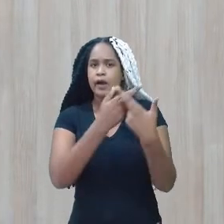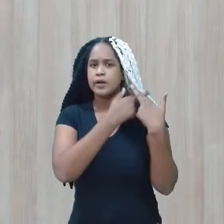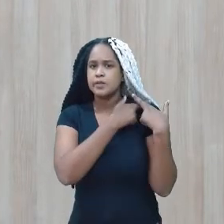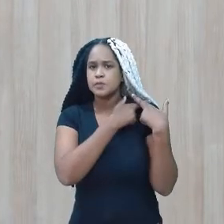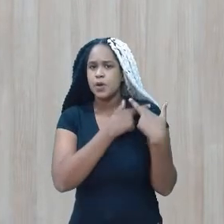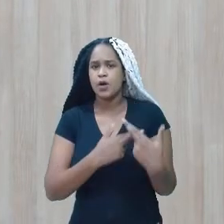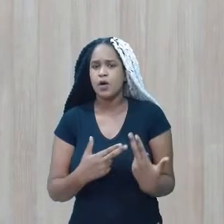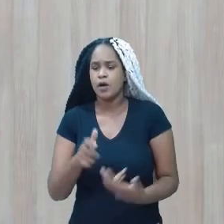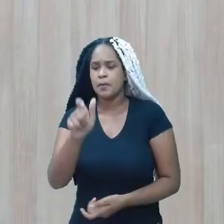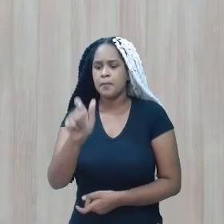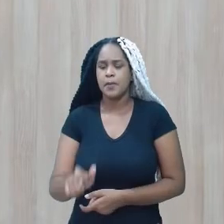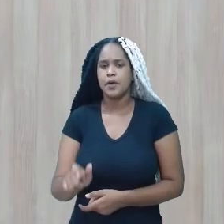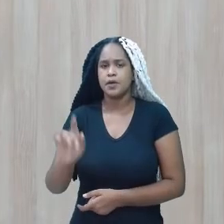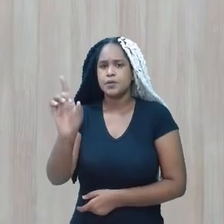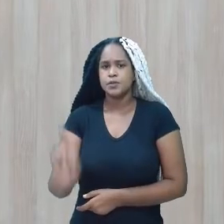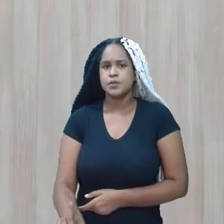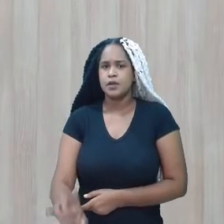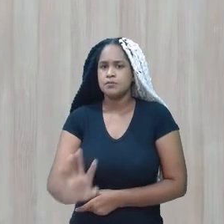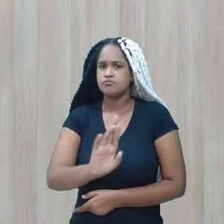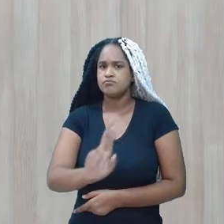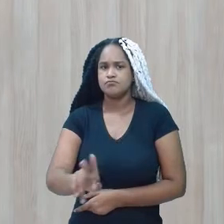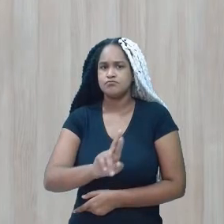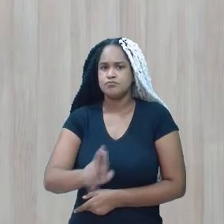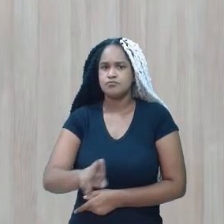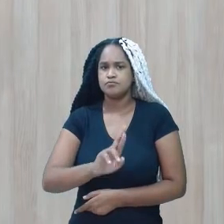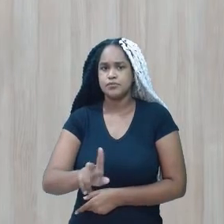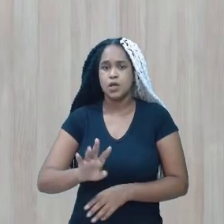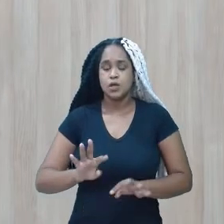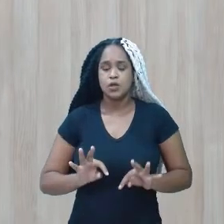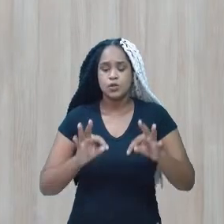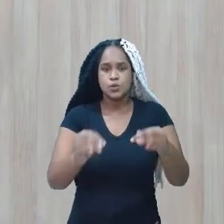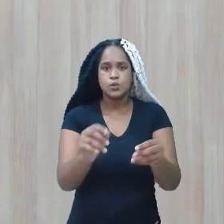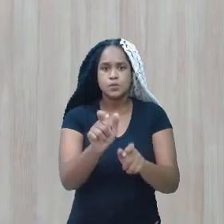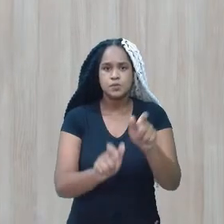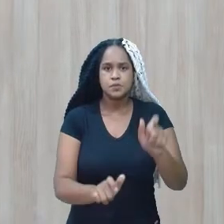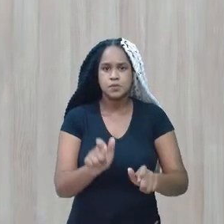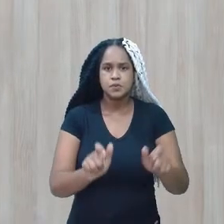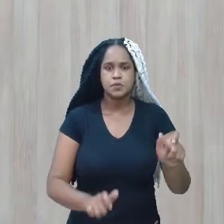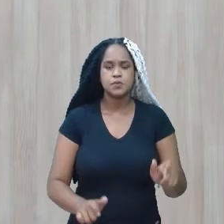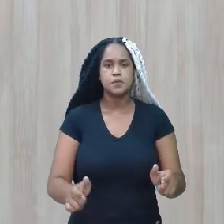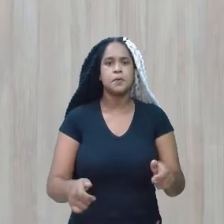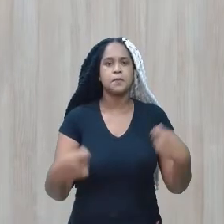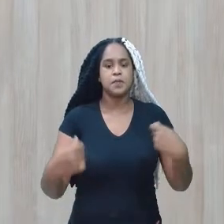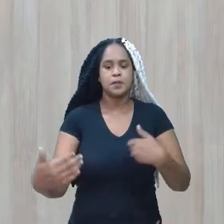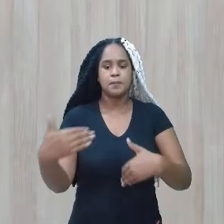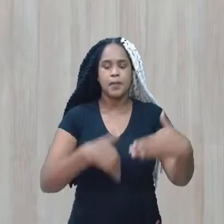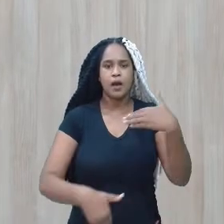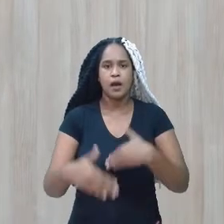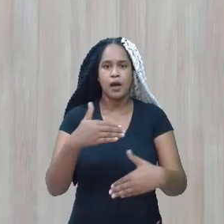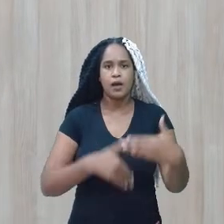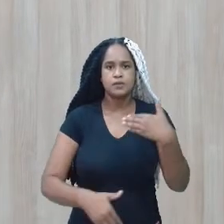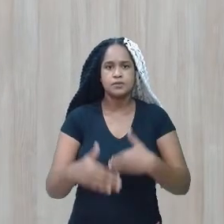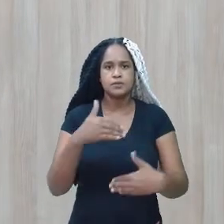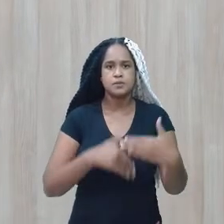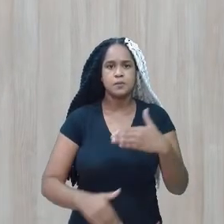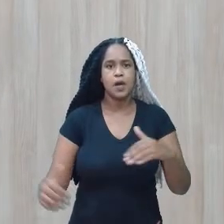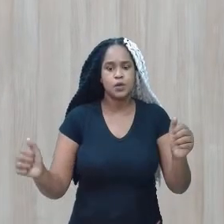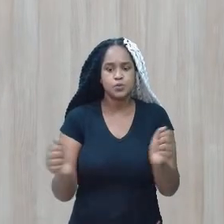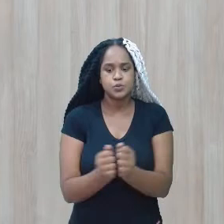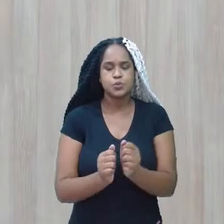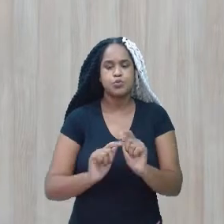o estudante com deficiência, são todos precisam estar fazendo parte, estar de